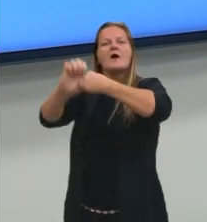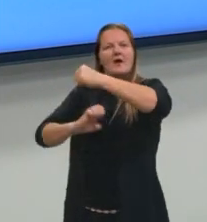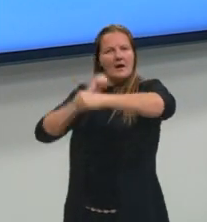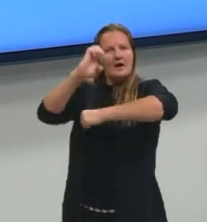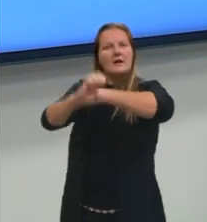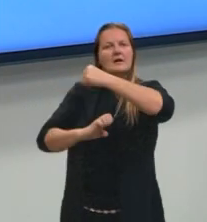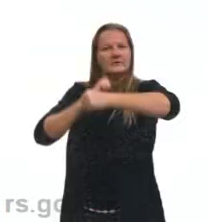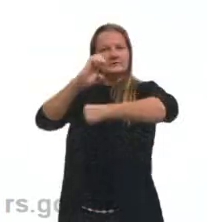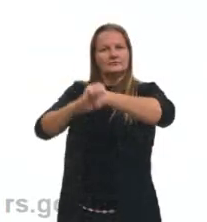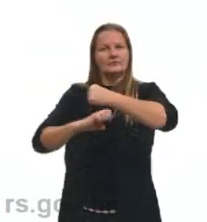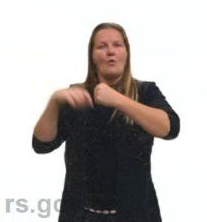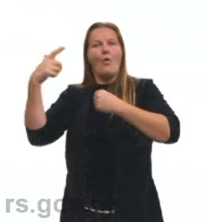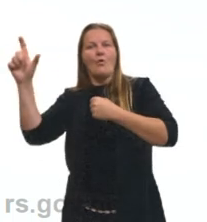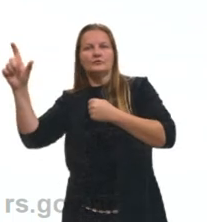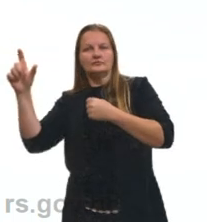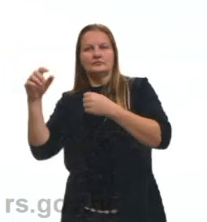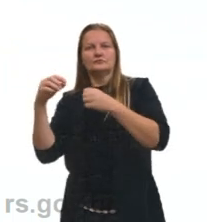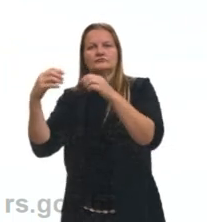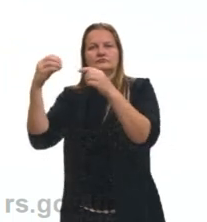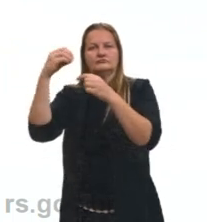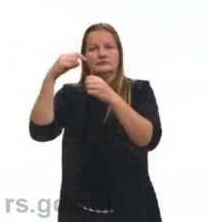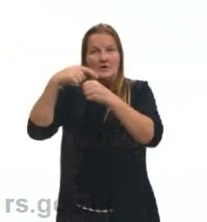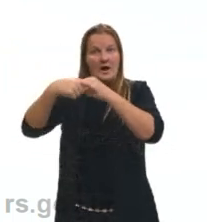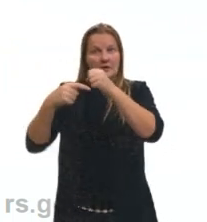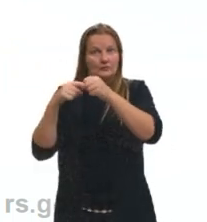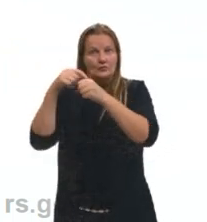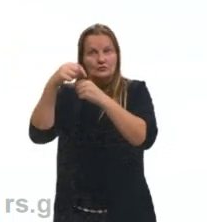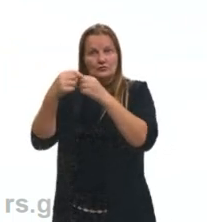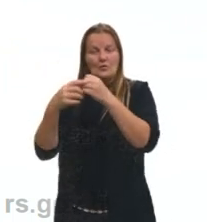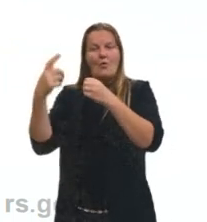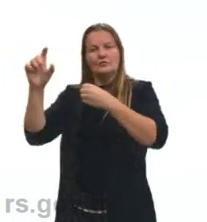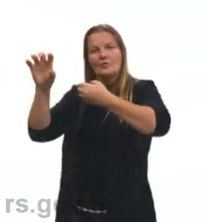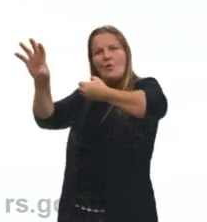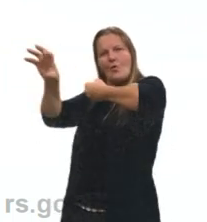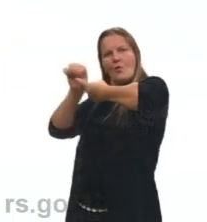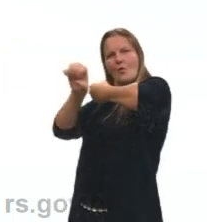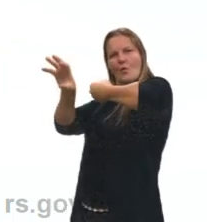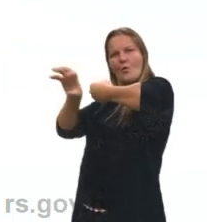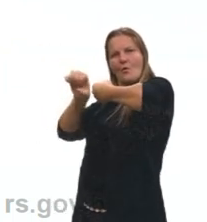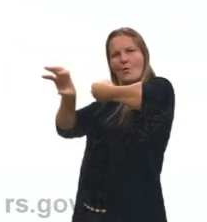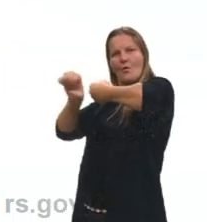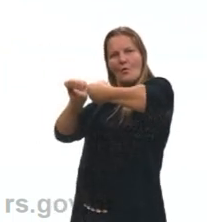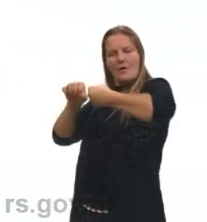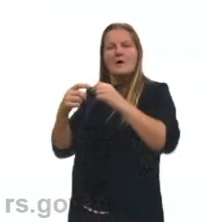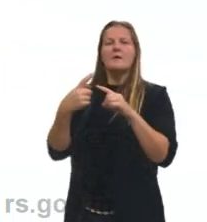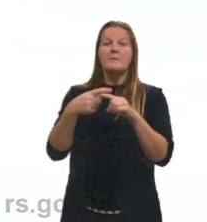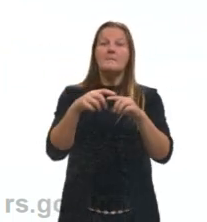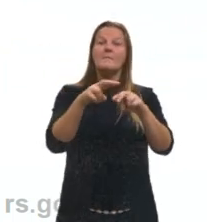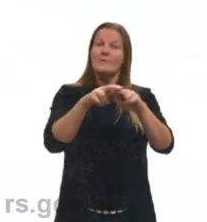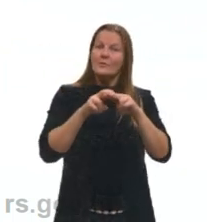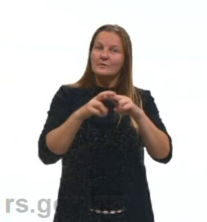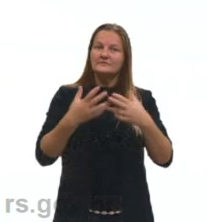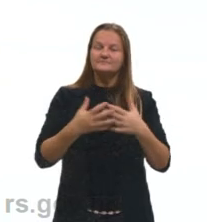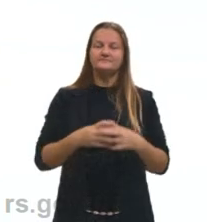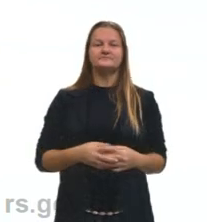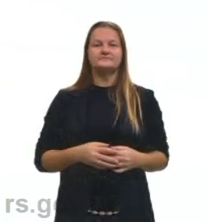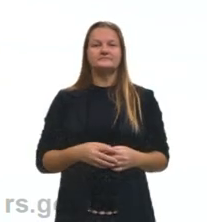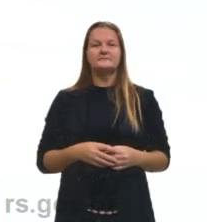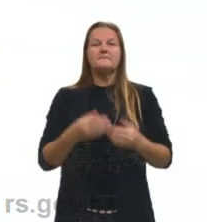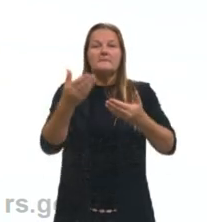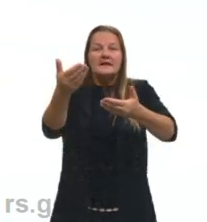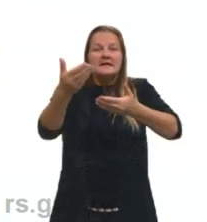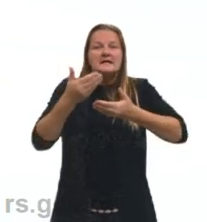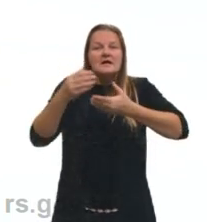de de outro átomo né numa ligação química covalente então quando ele ganha esses elétrons